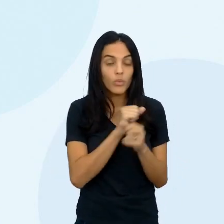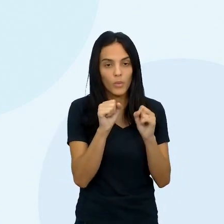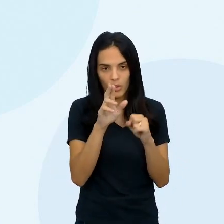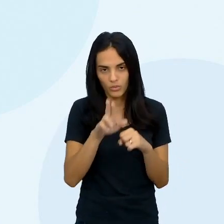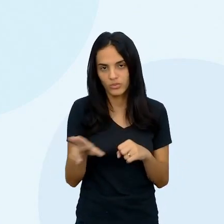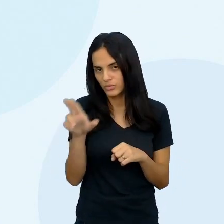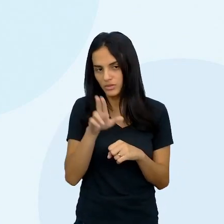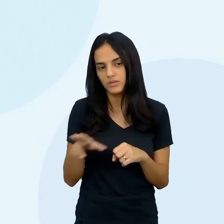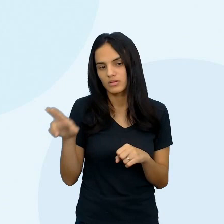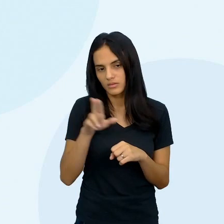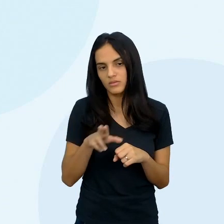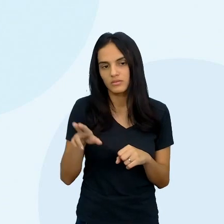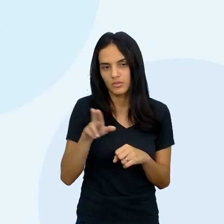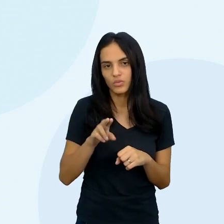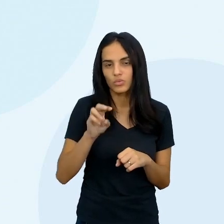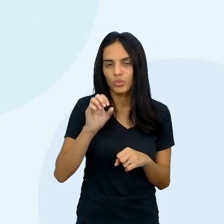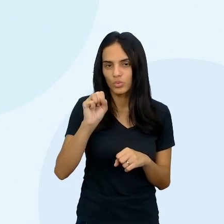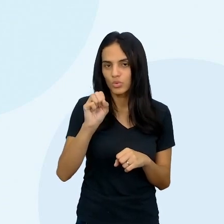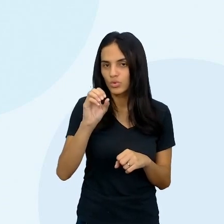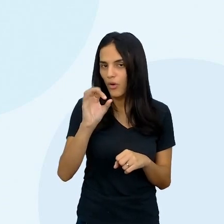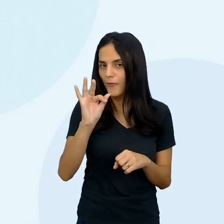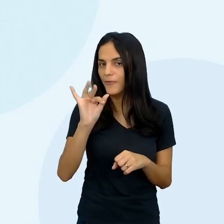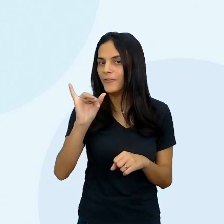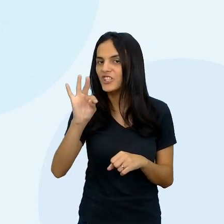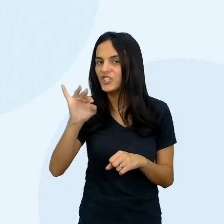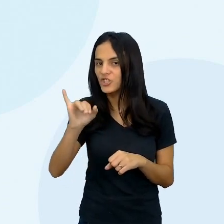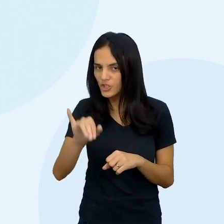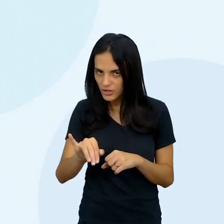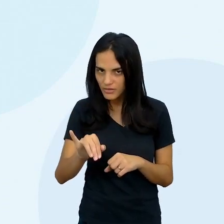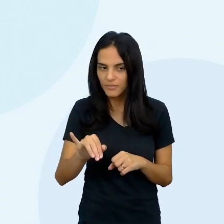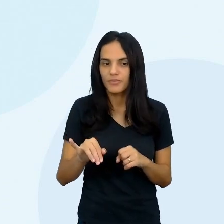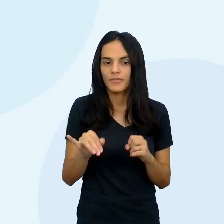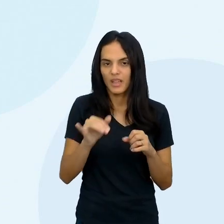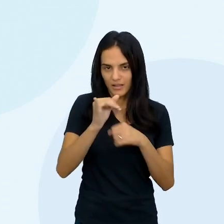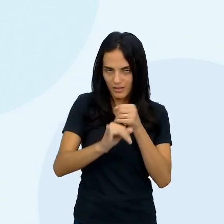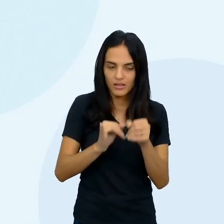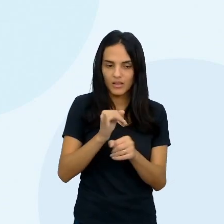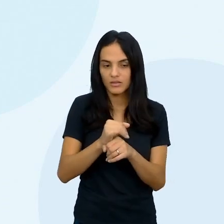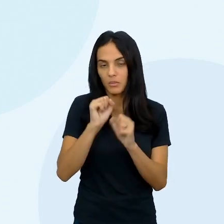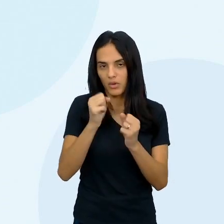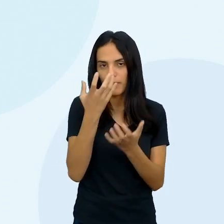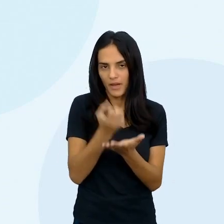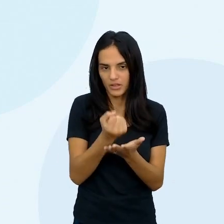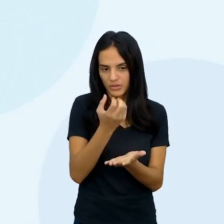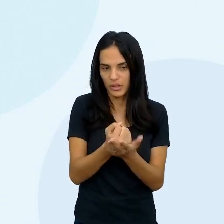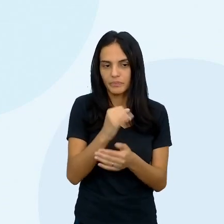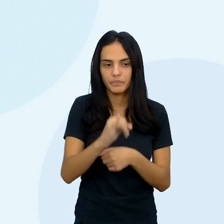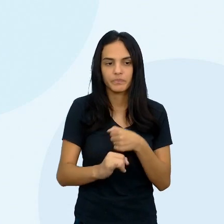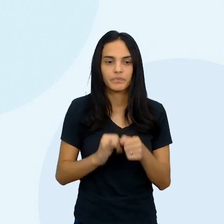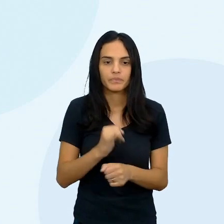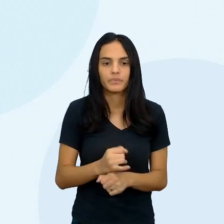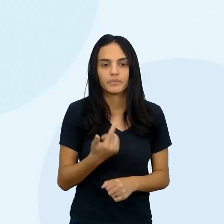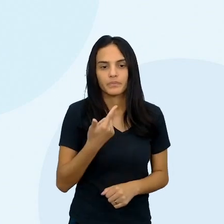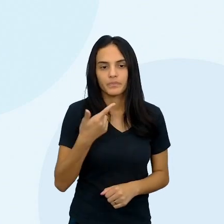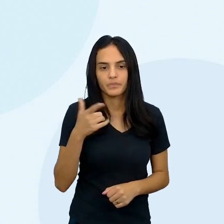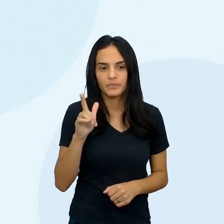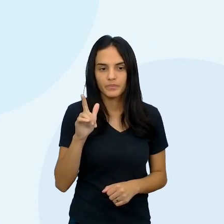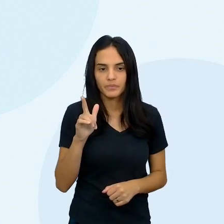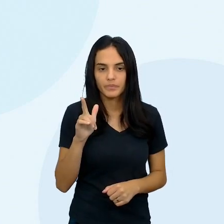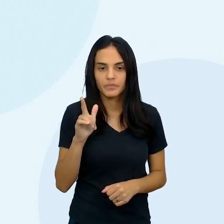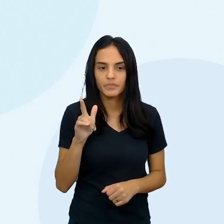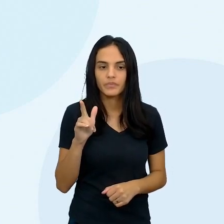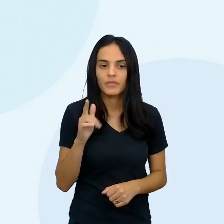utilizar um software, né, que você pode baixar na internet. No próximo